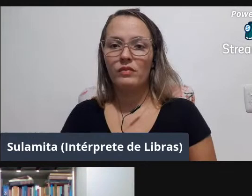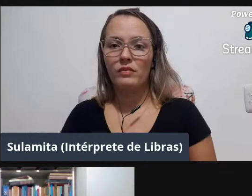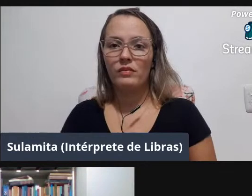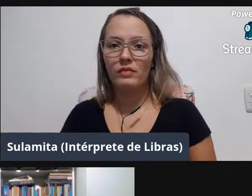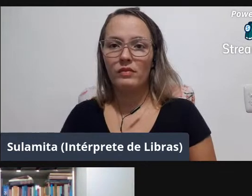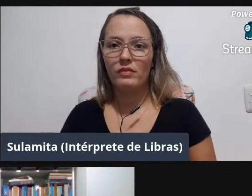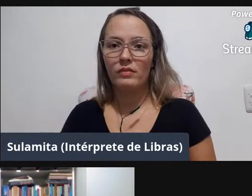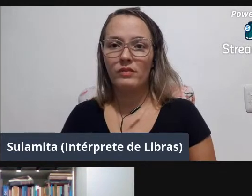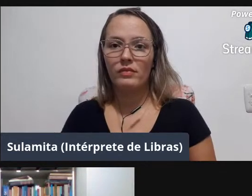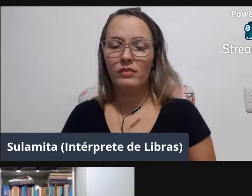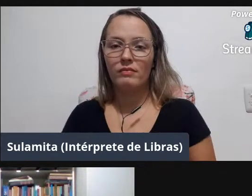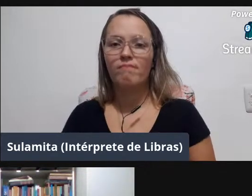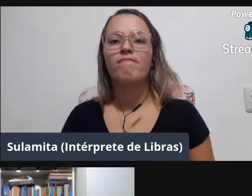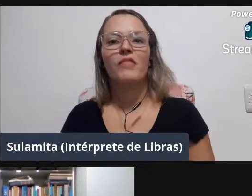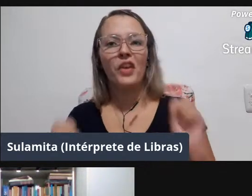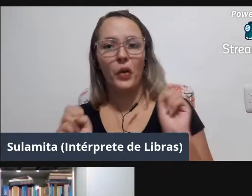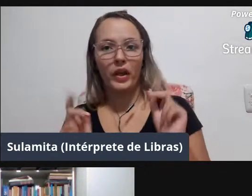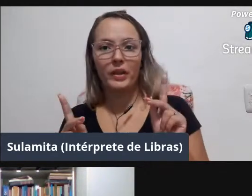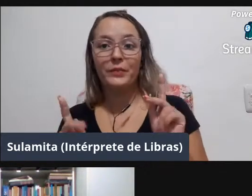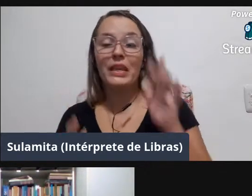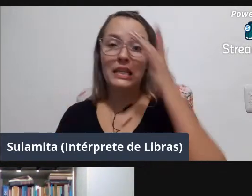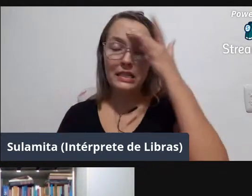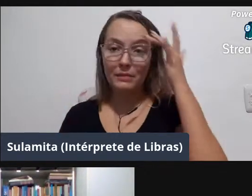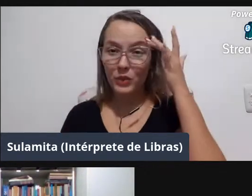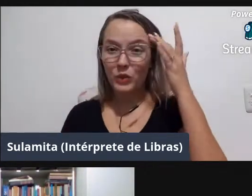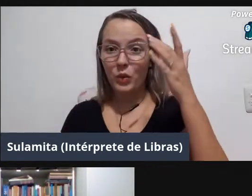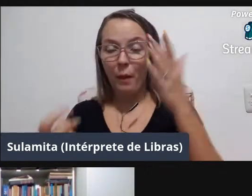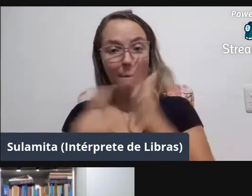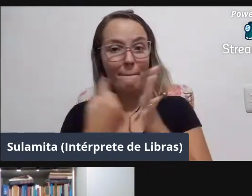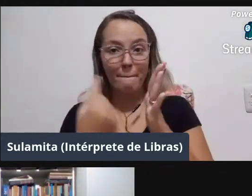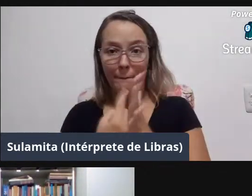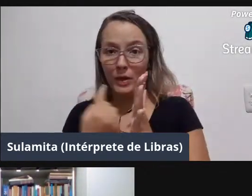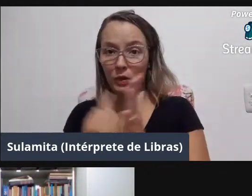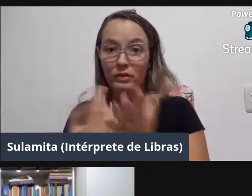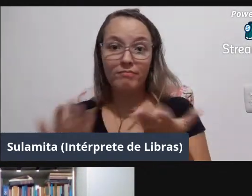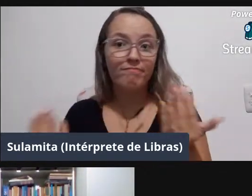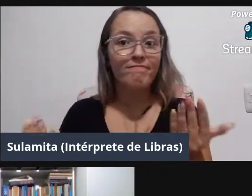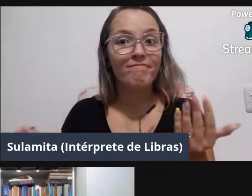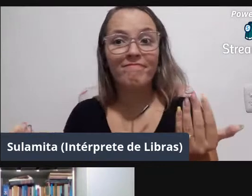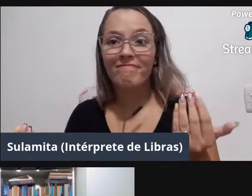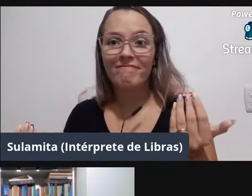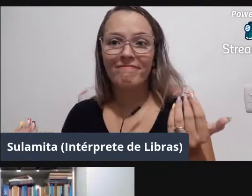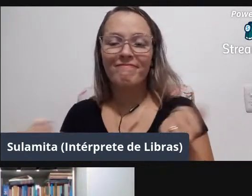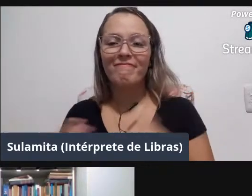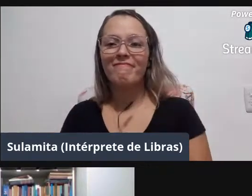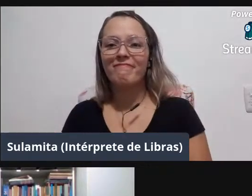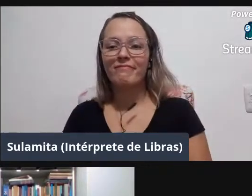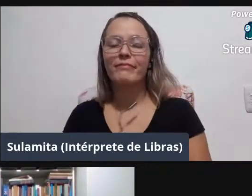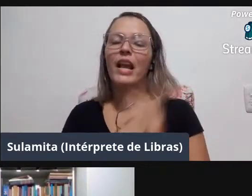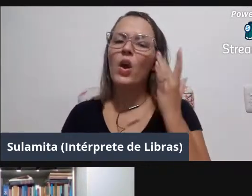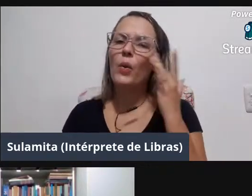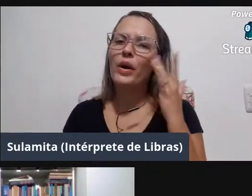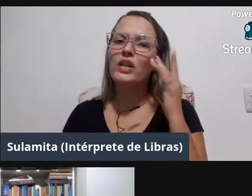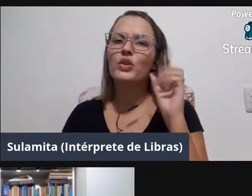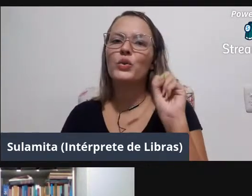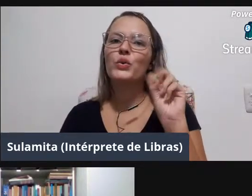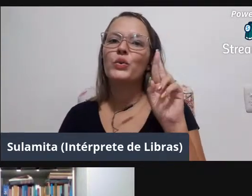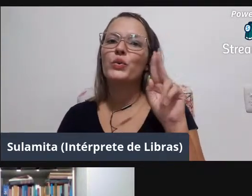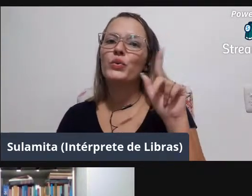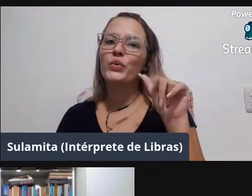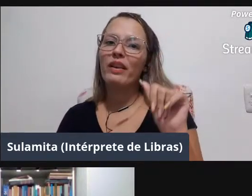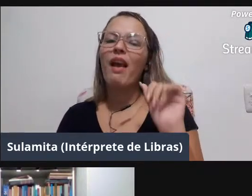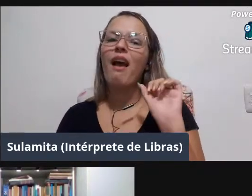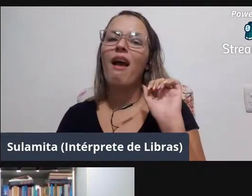Então, por enquanto, não sei se mais alguém se anima com alguma pergunta. Eu acho assim, Súria, que você poderia, né, acho que um pouco para a